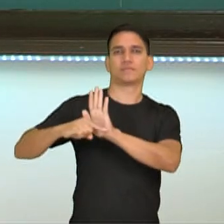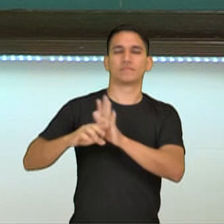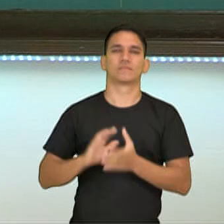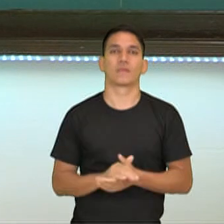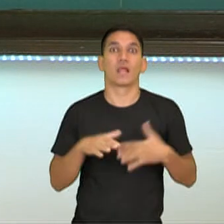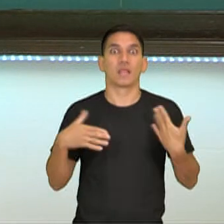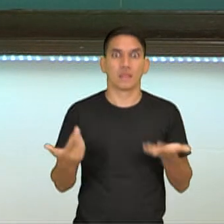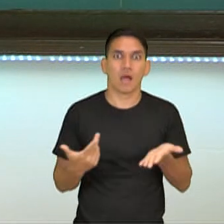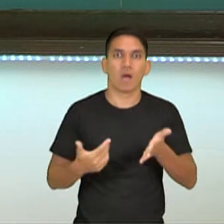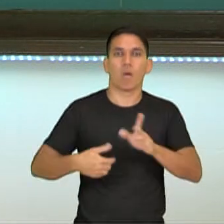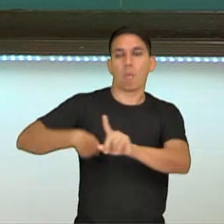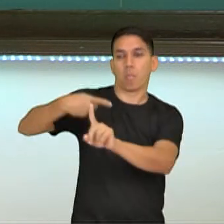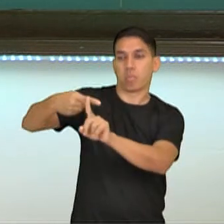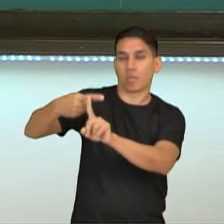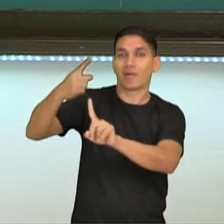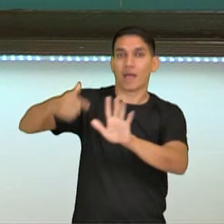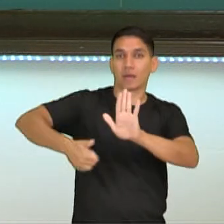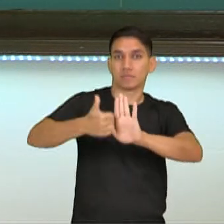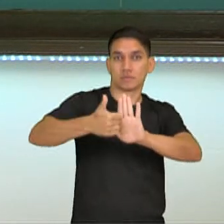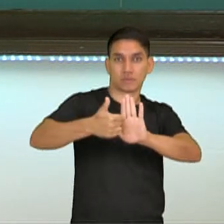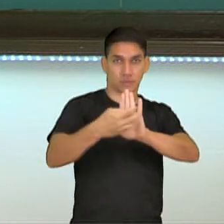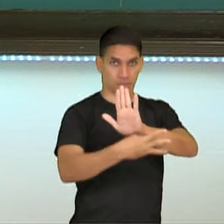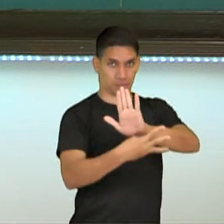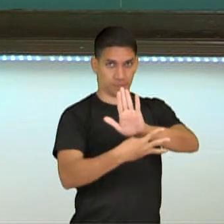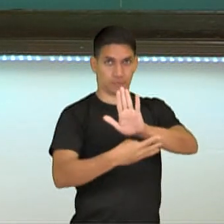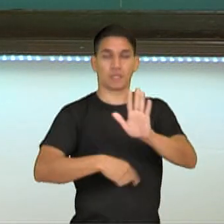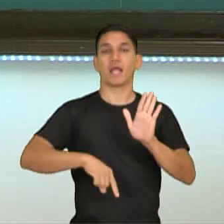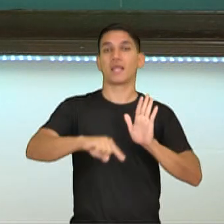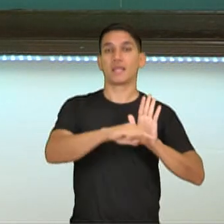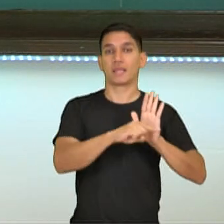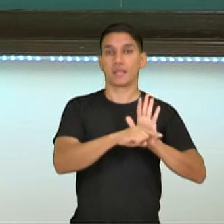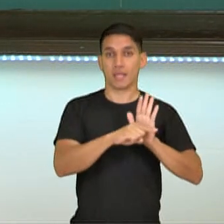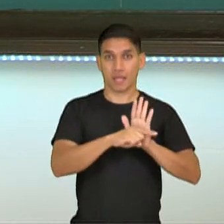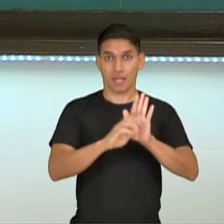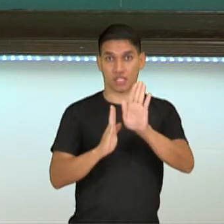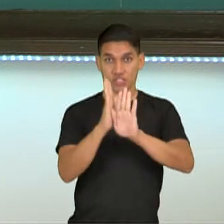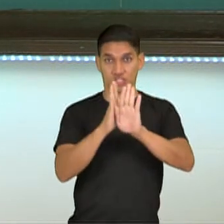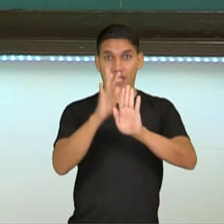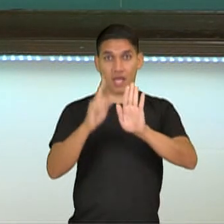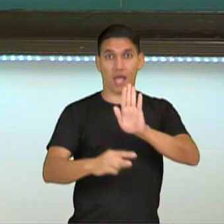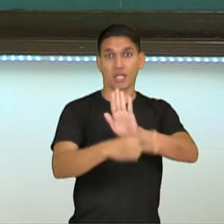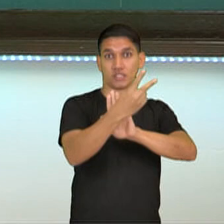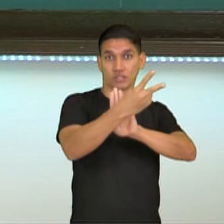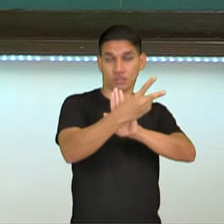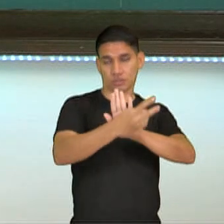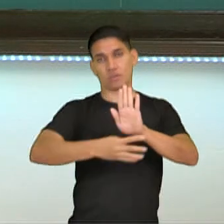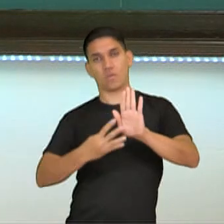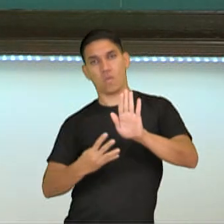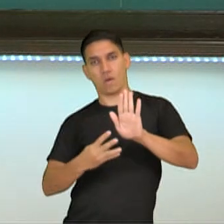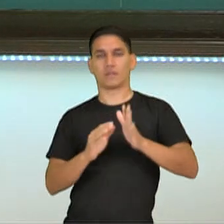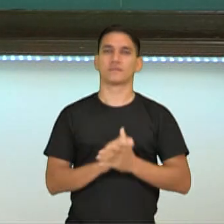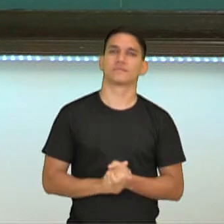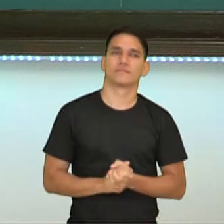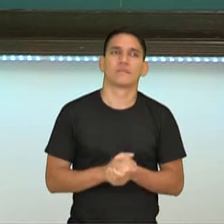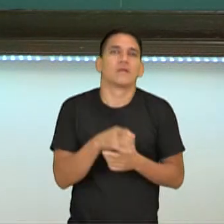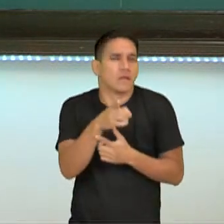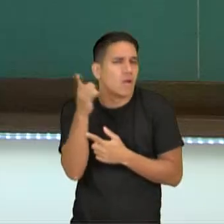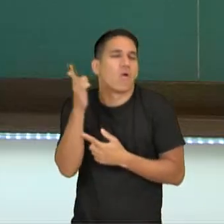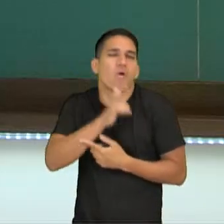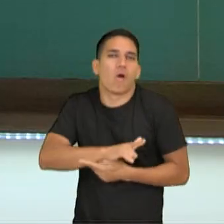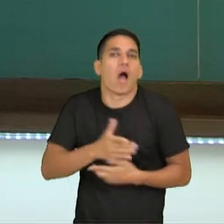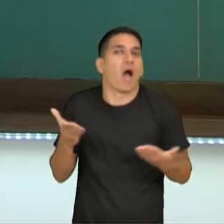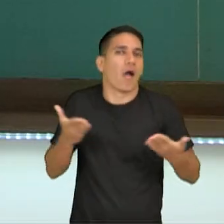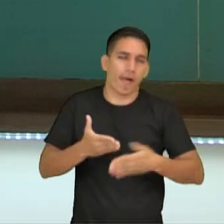tangente no primeiro e terceiro quadrante, sinal negativo de tangente no segundo e quarto quadrantes. E isso para que você possa